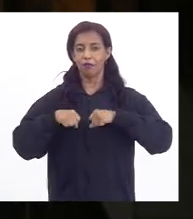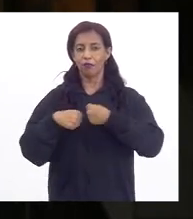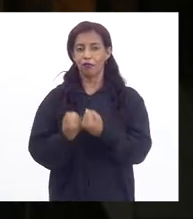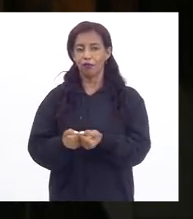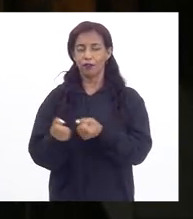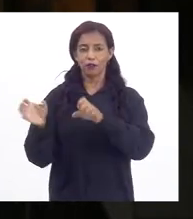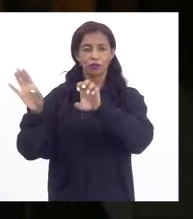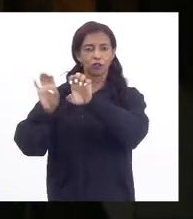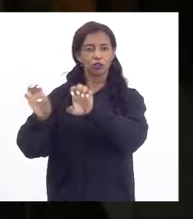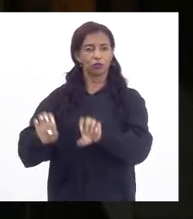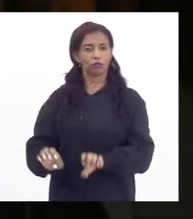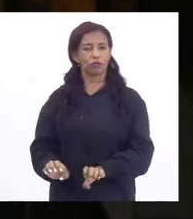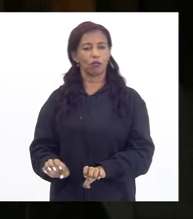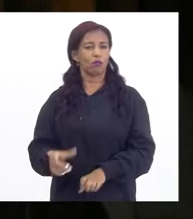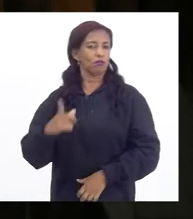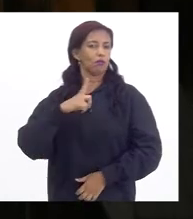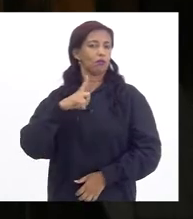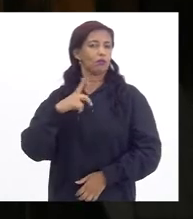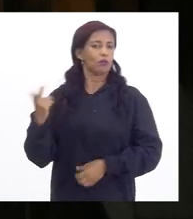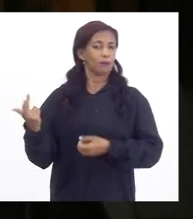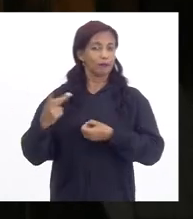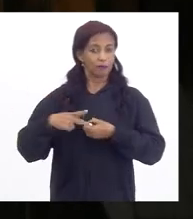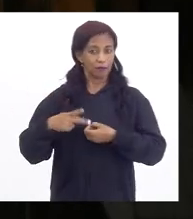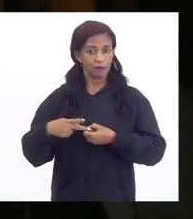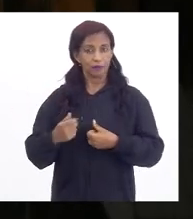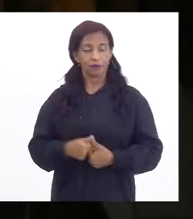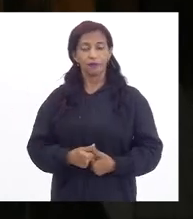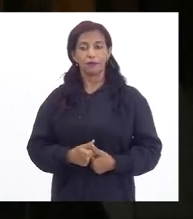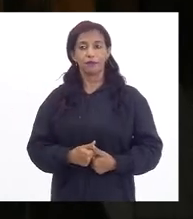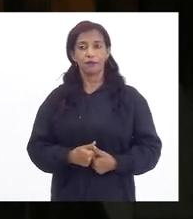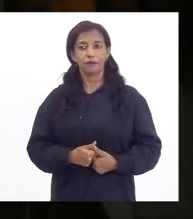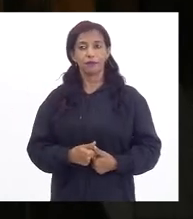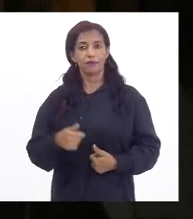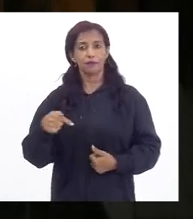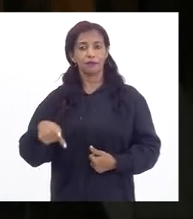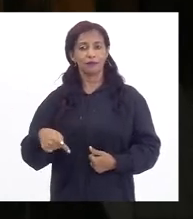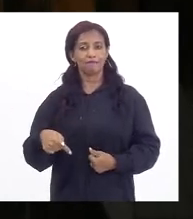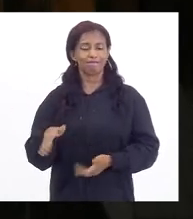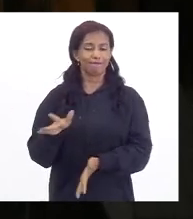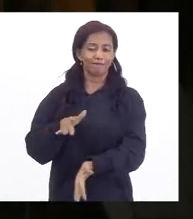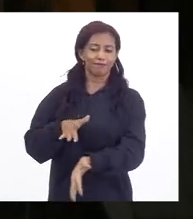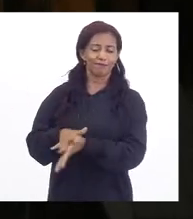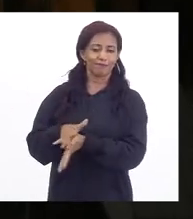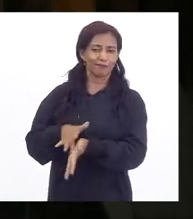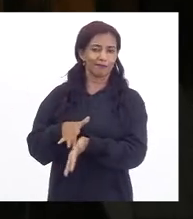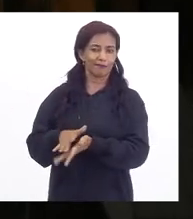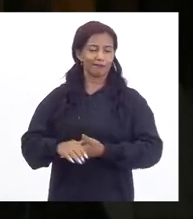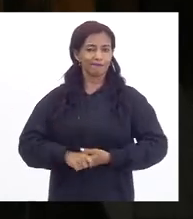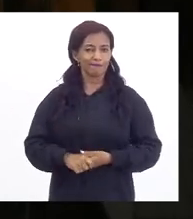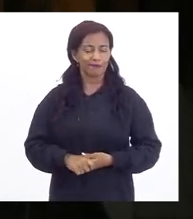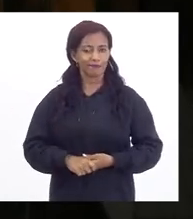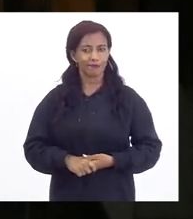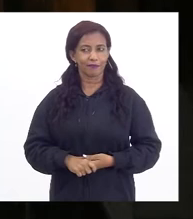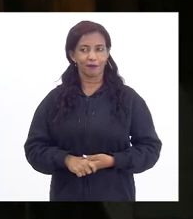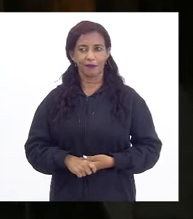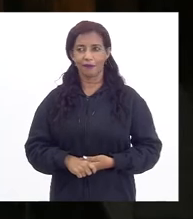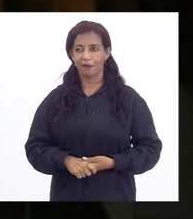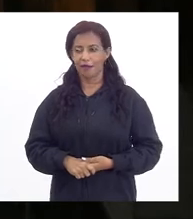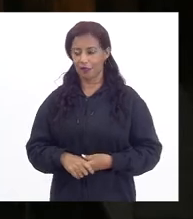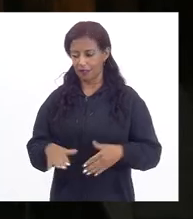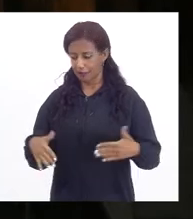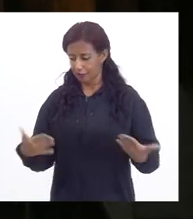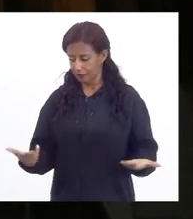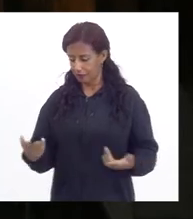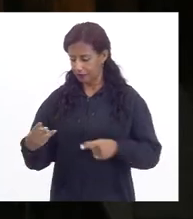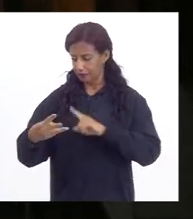estrutural que tem a Petrobras nesse mistério. Então, essa é